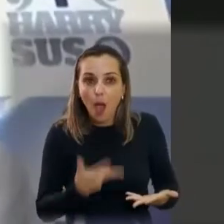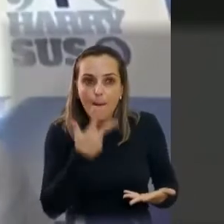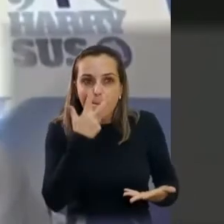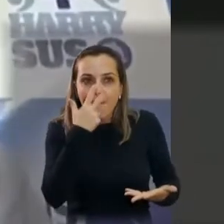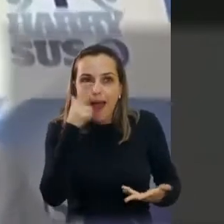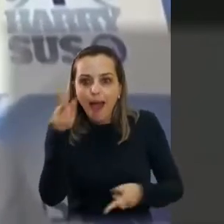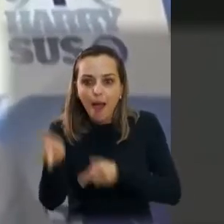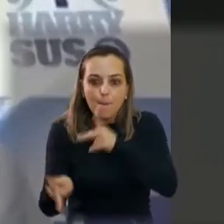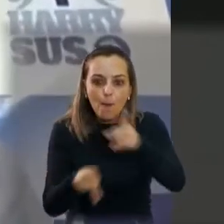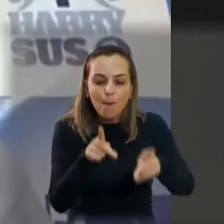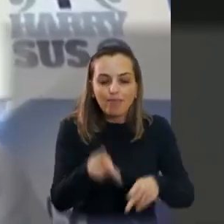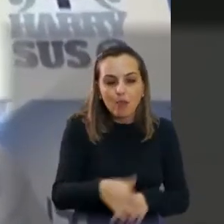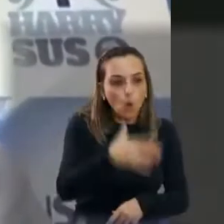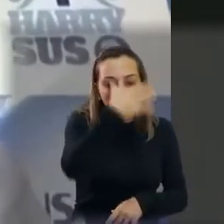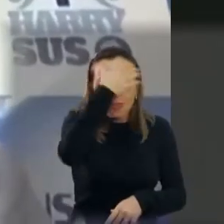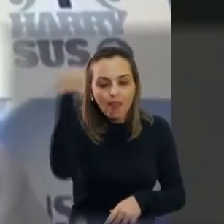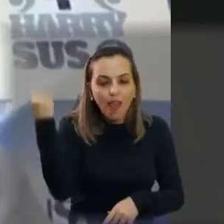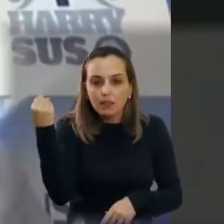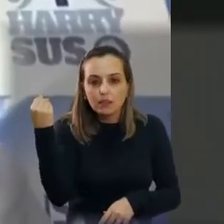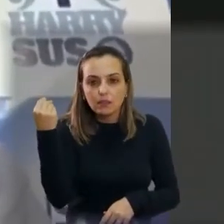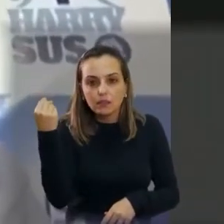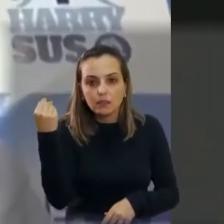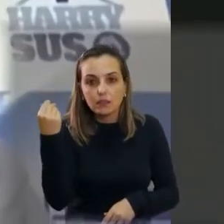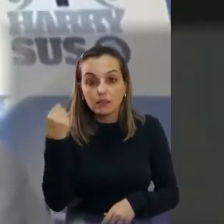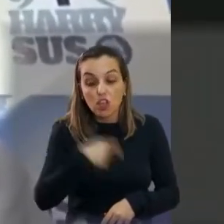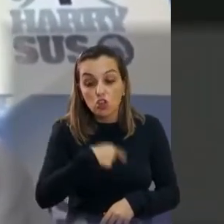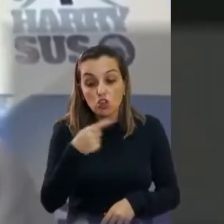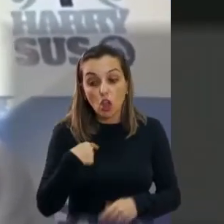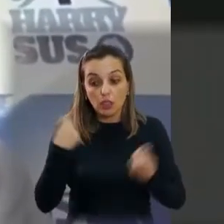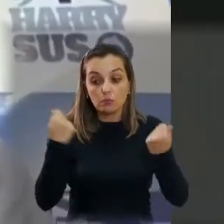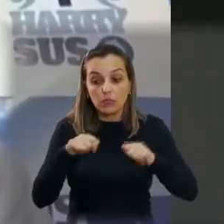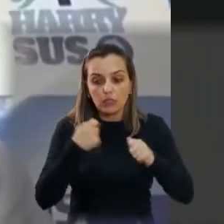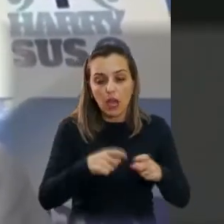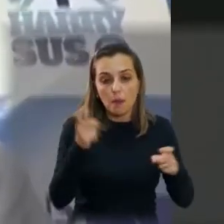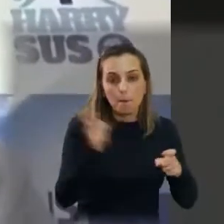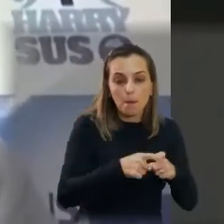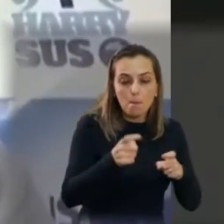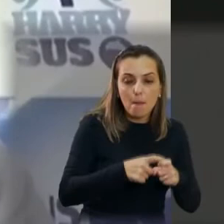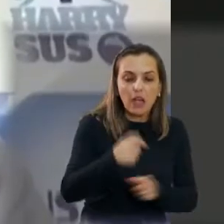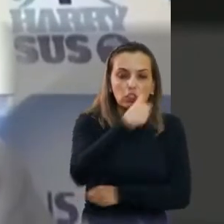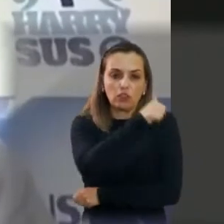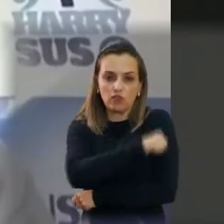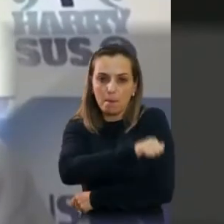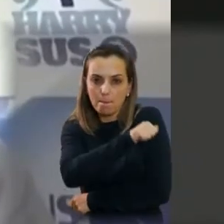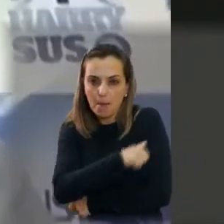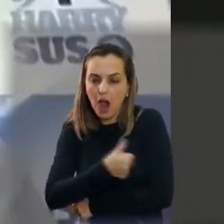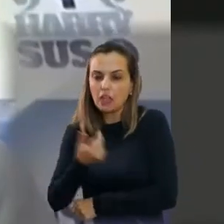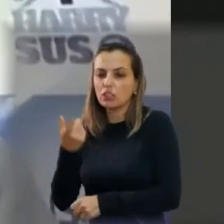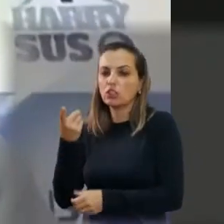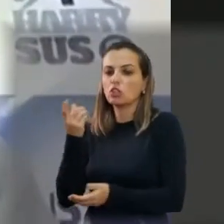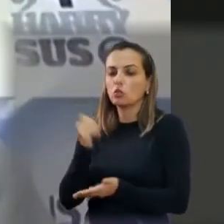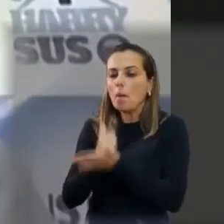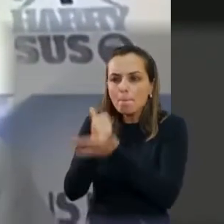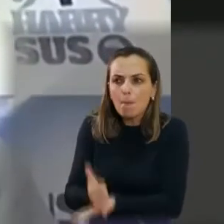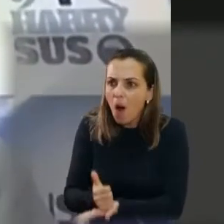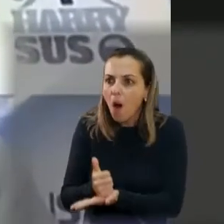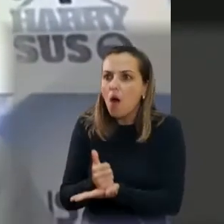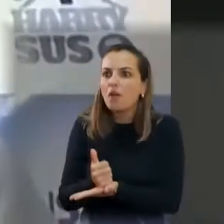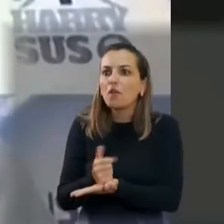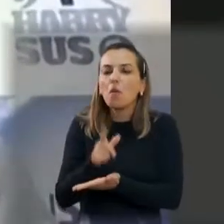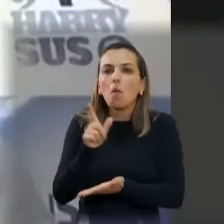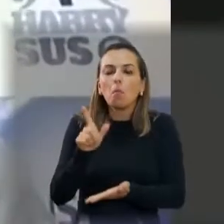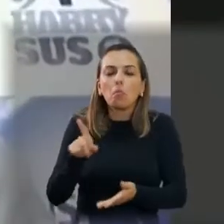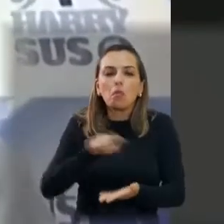população esquece que nós necessitamos de um médico, de uma enfermeira, de um auxiliar, de uma